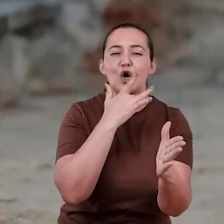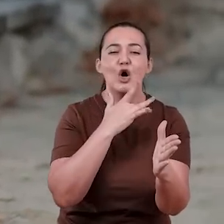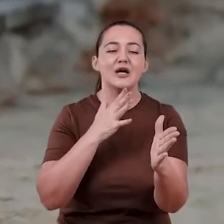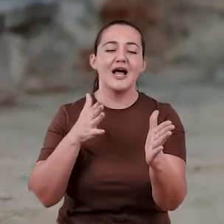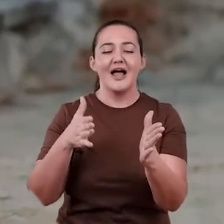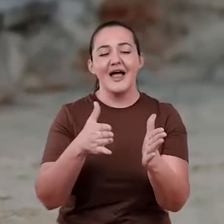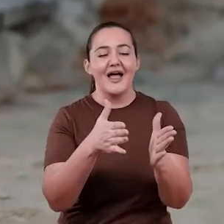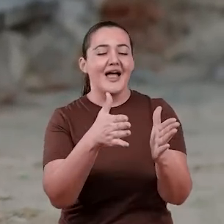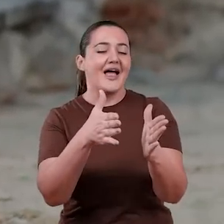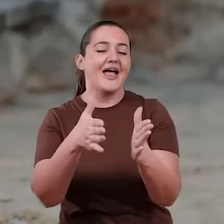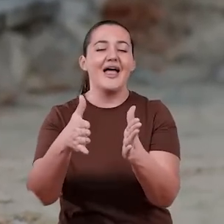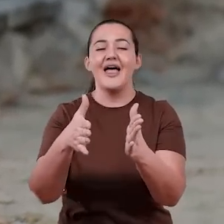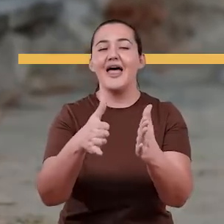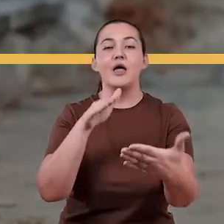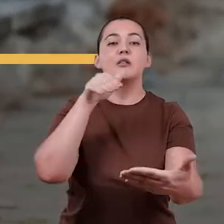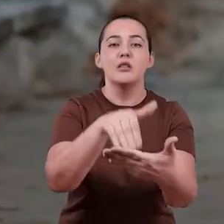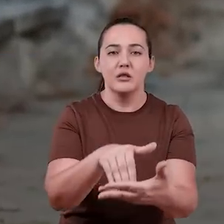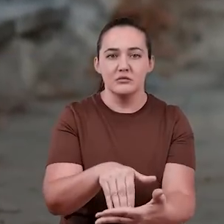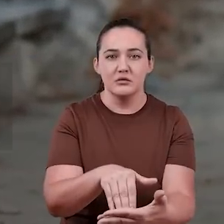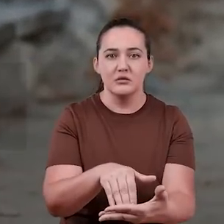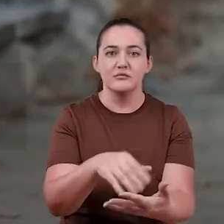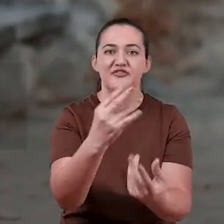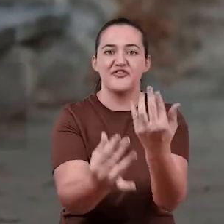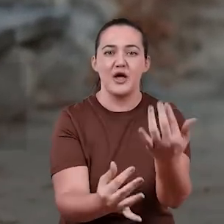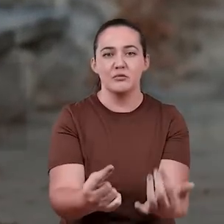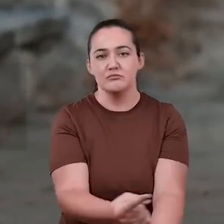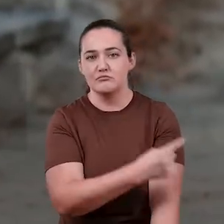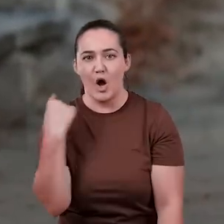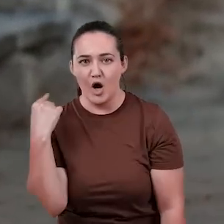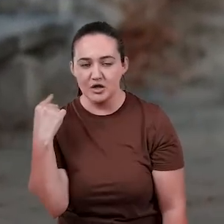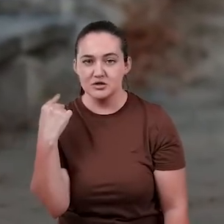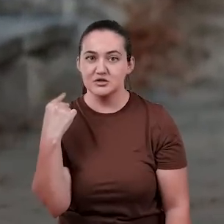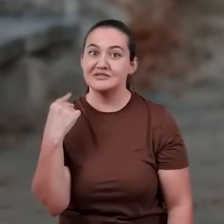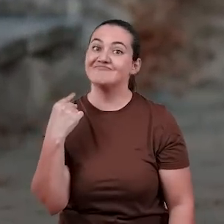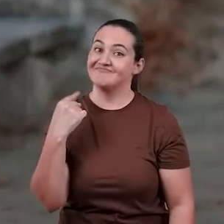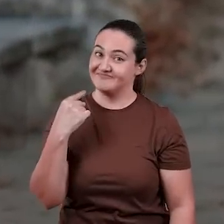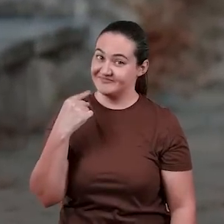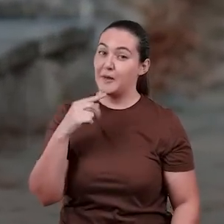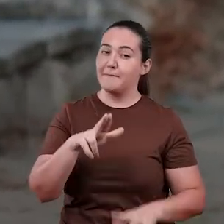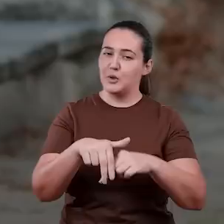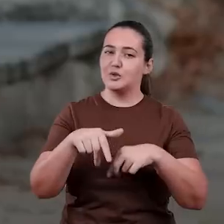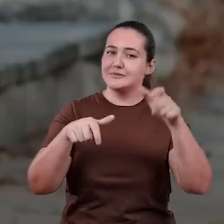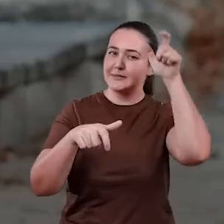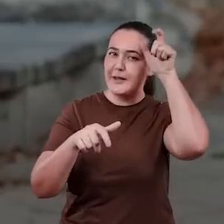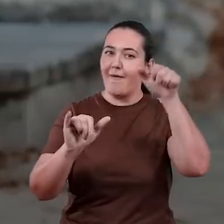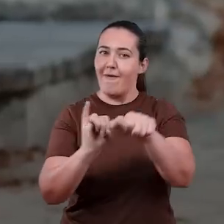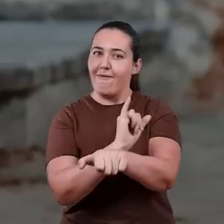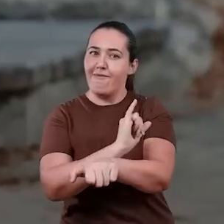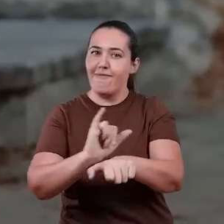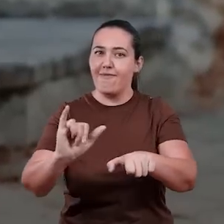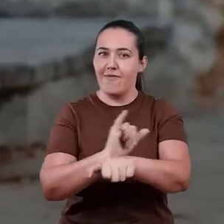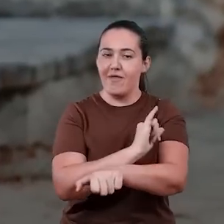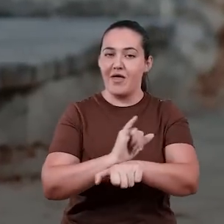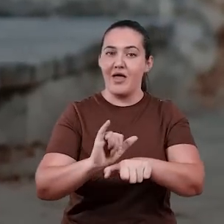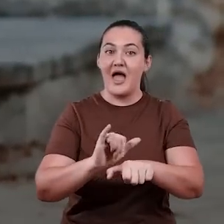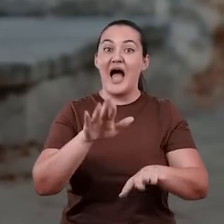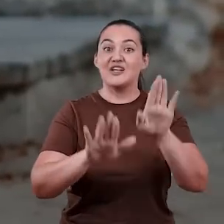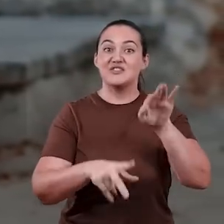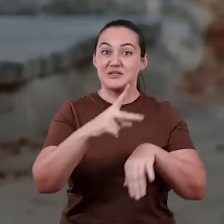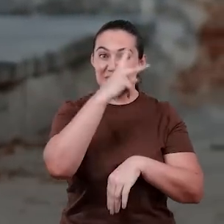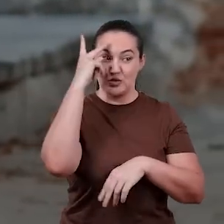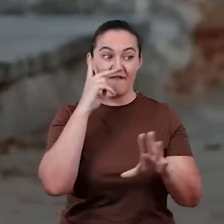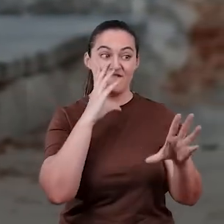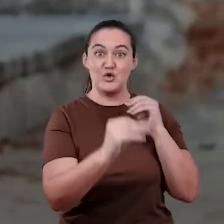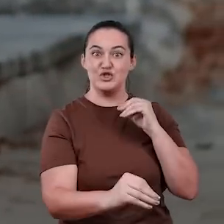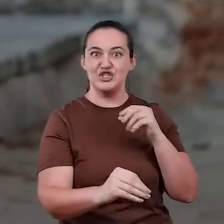acabam sendo enganadas pelo diabo. Outras querem tanto fugir dele que acabam, sei lá,